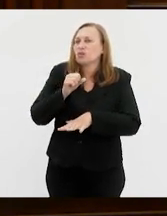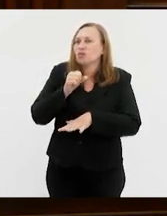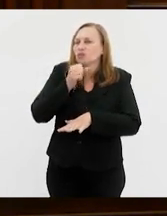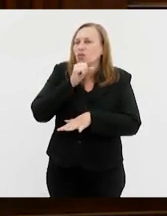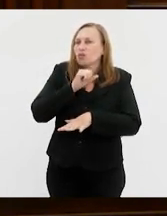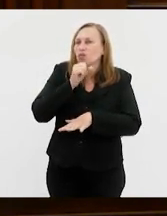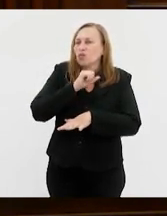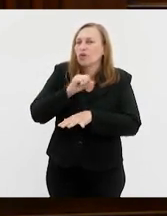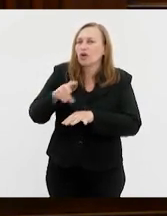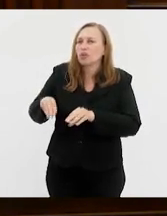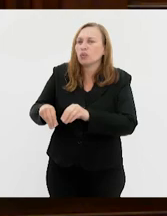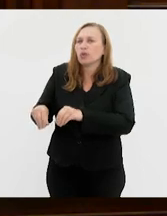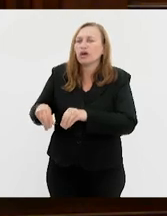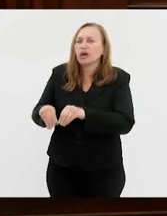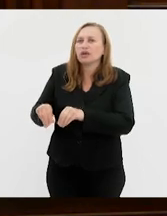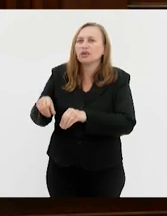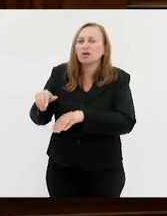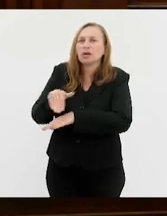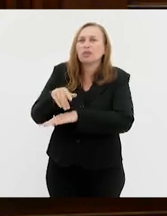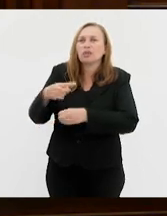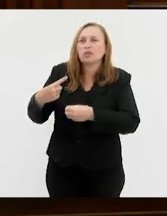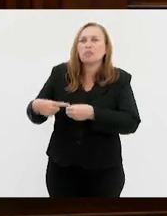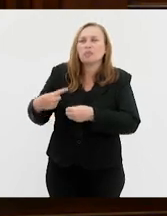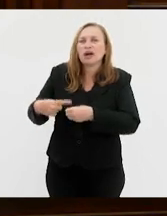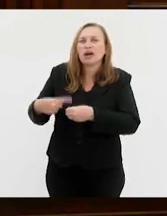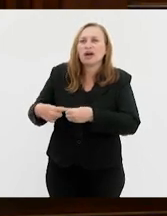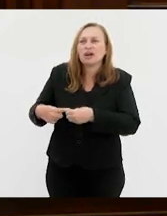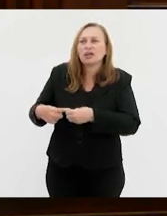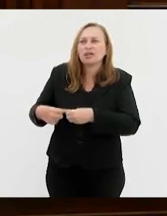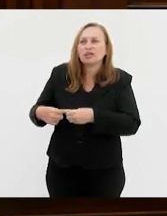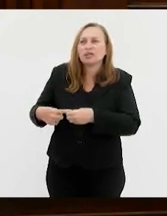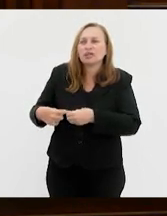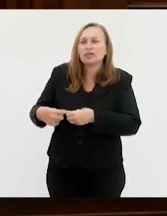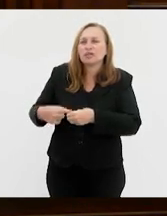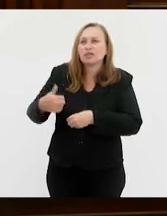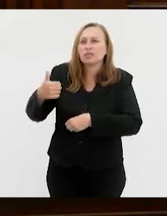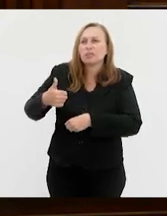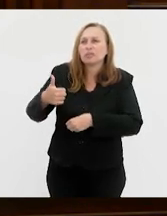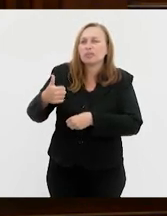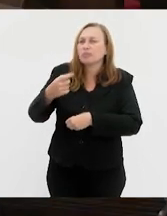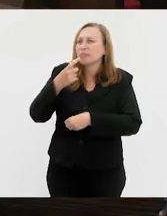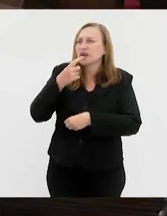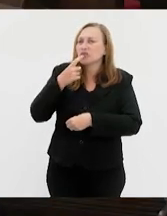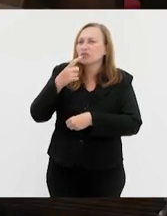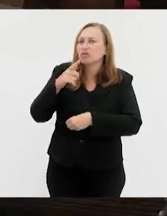É o bairro, ali perto do 20º.